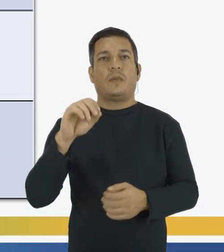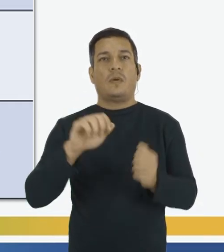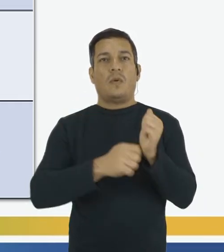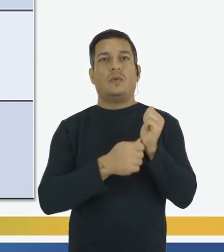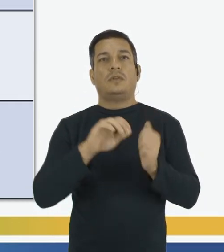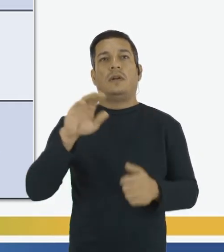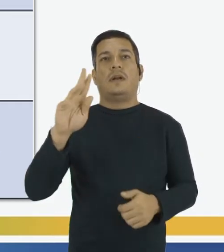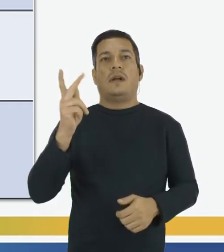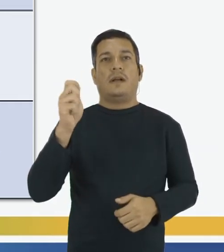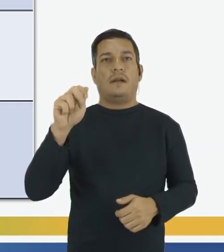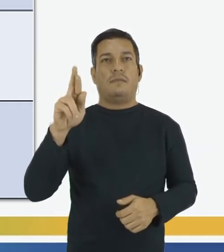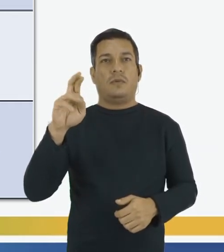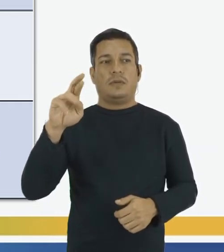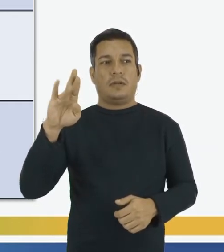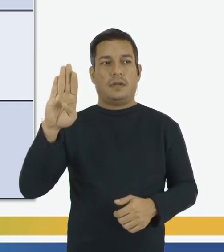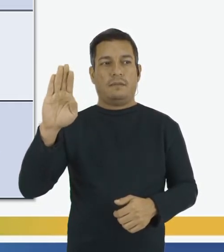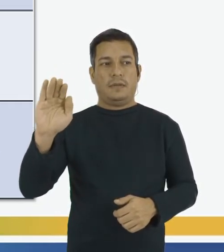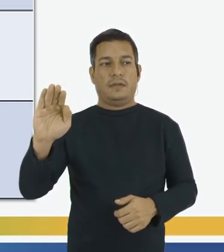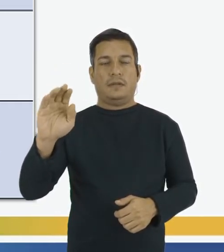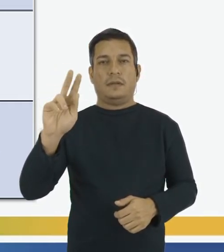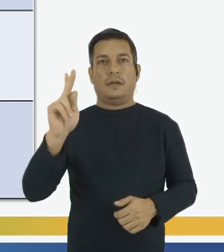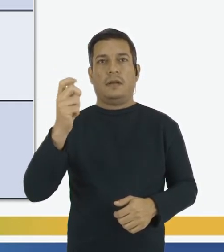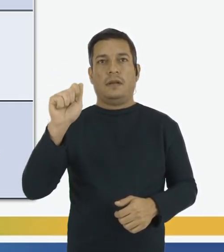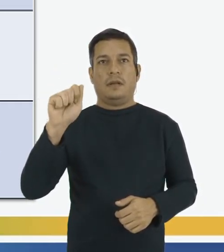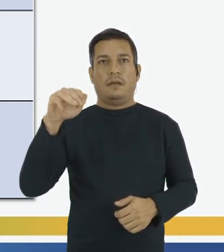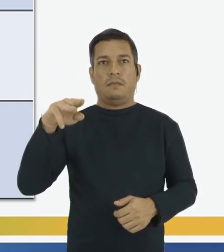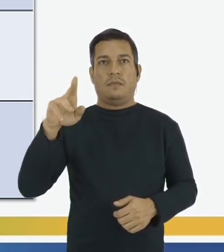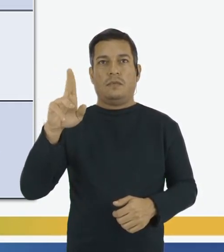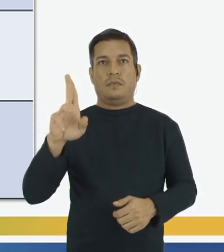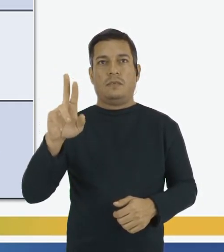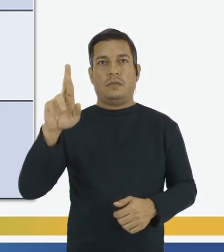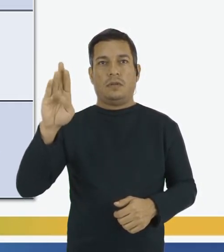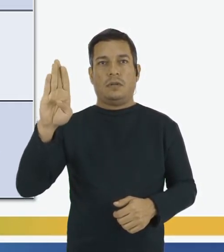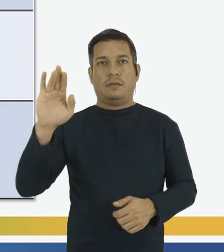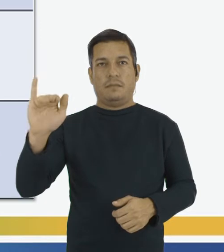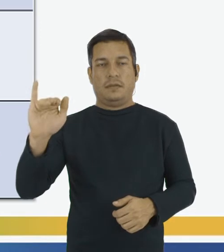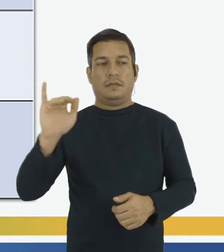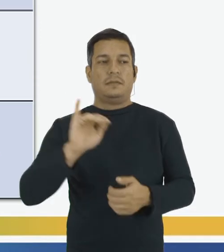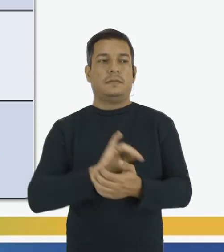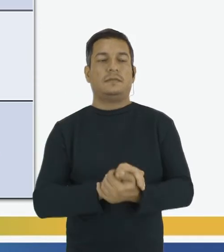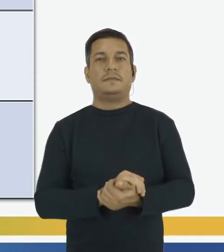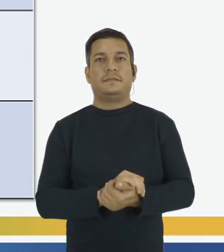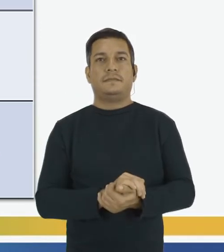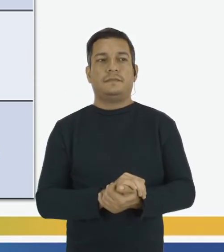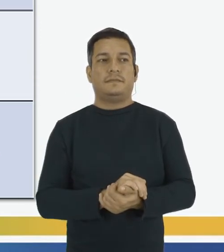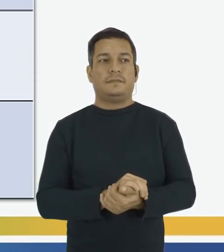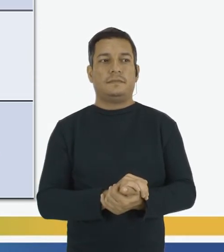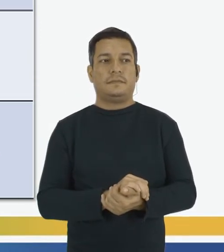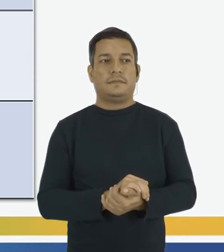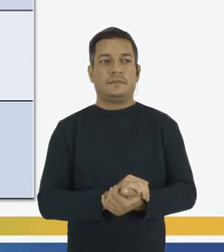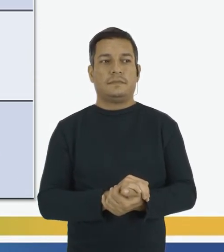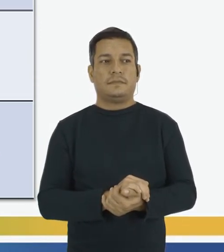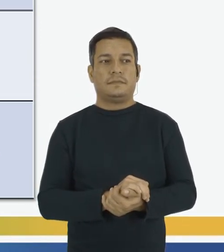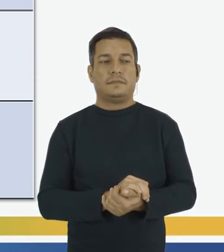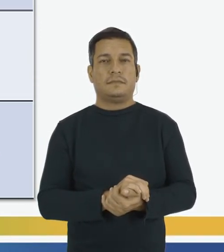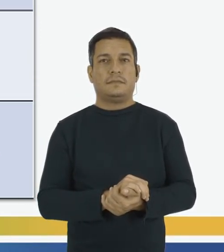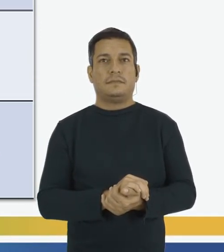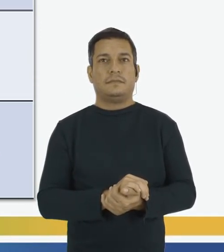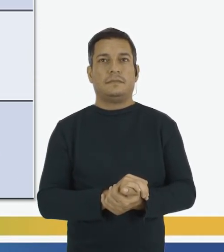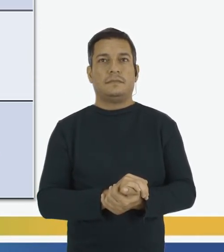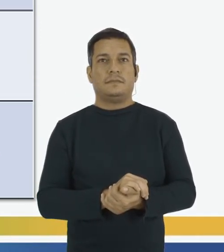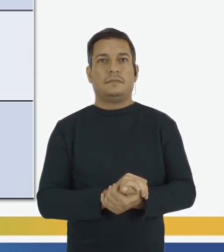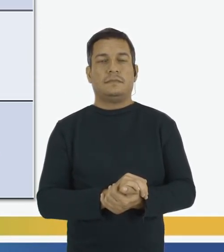Hammurabi. Era o quê? Qual o princípio ético do Código de Hammurabi? É lá